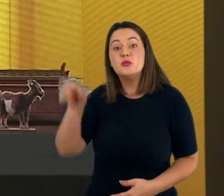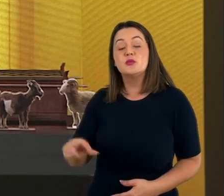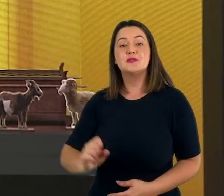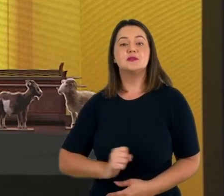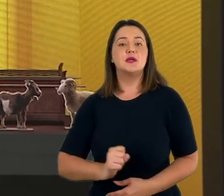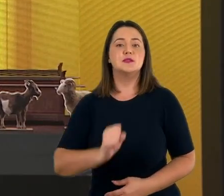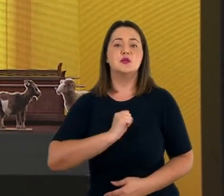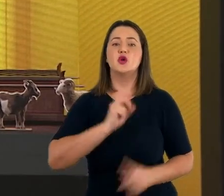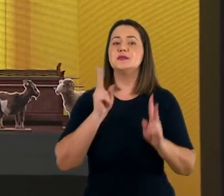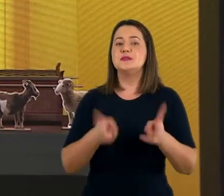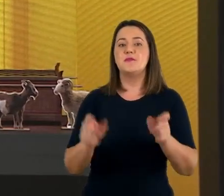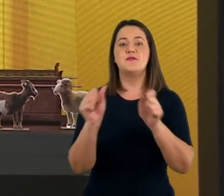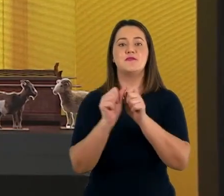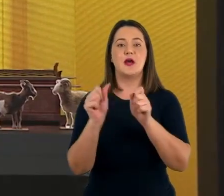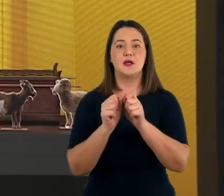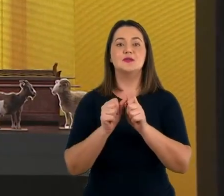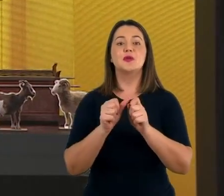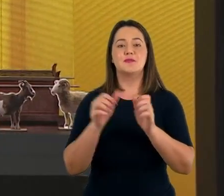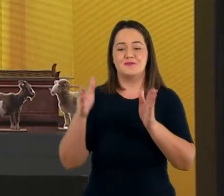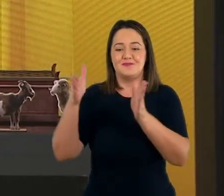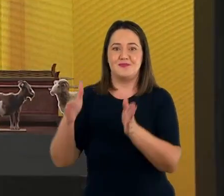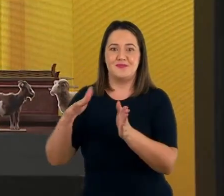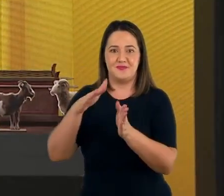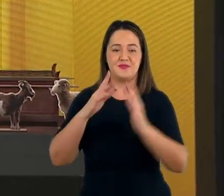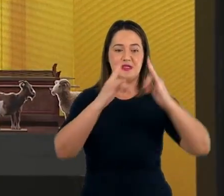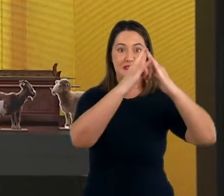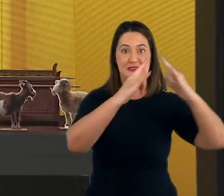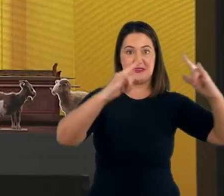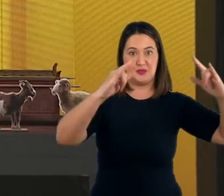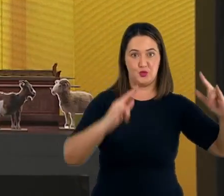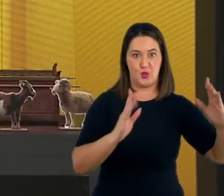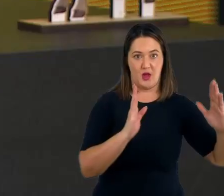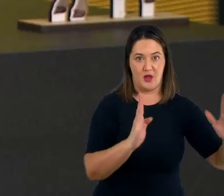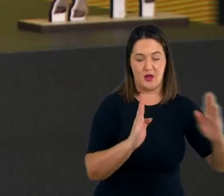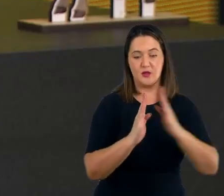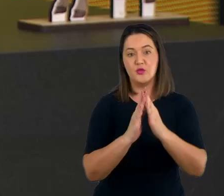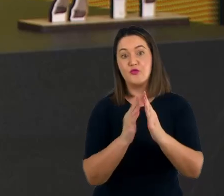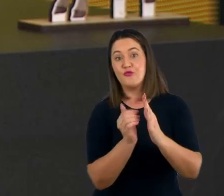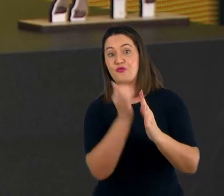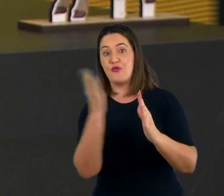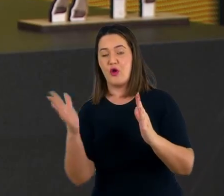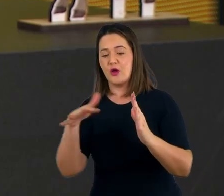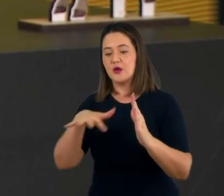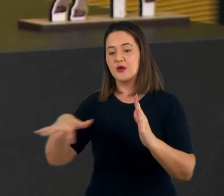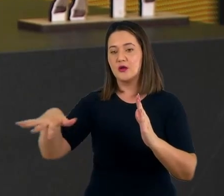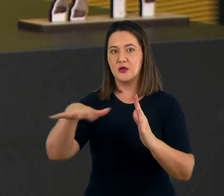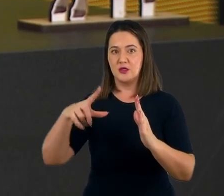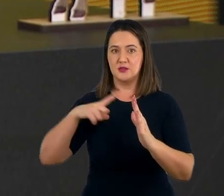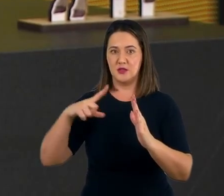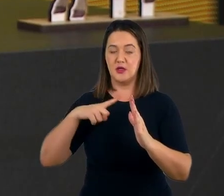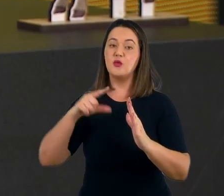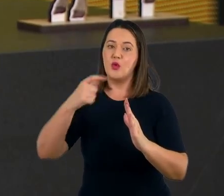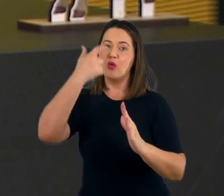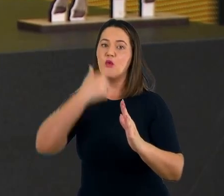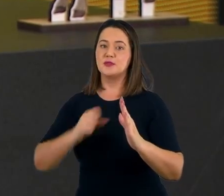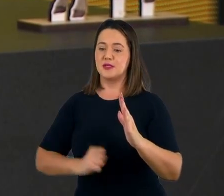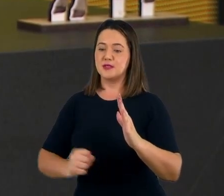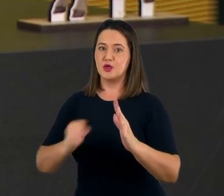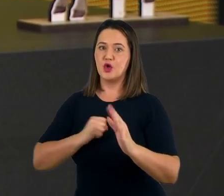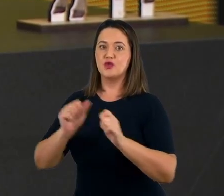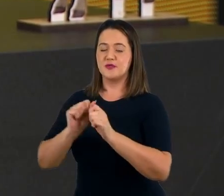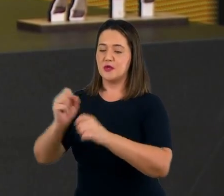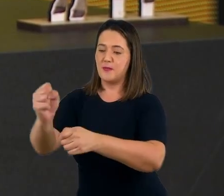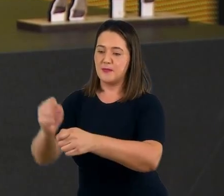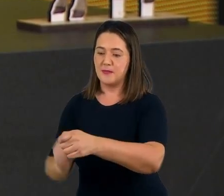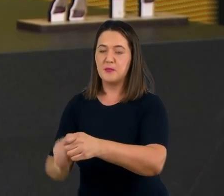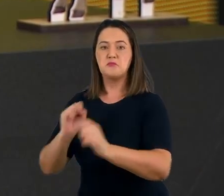sabe, o sacerdote sempre fazia a primeira parte do serviço aqui no pátio do santuário, onde animais eram